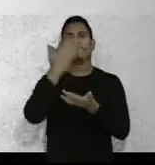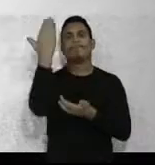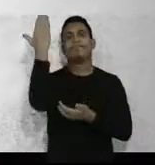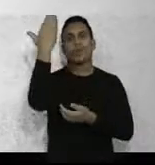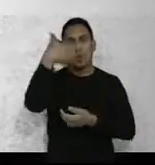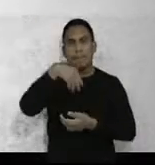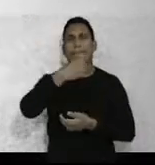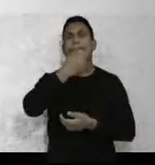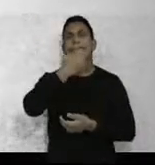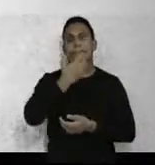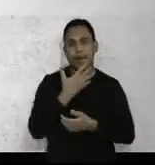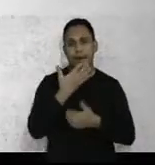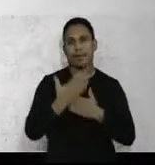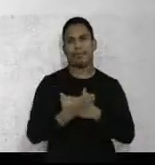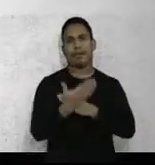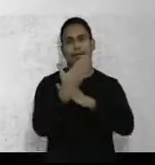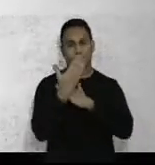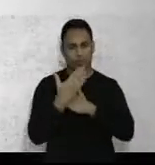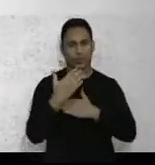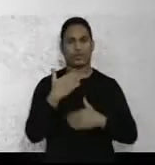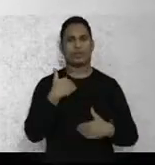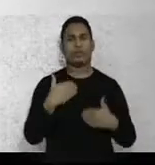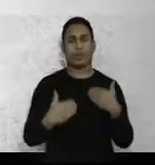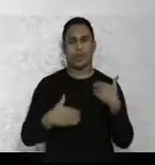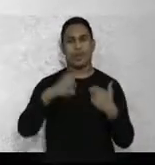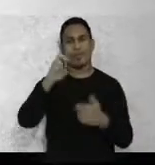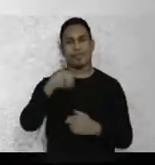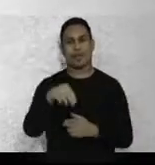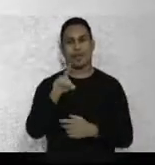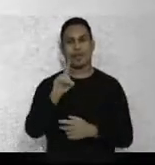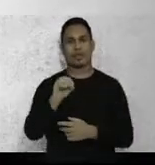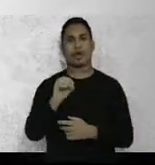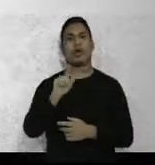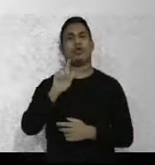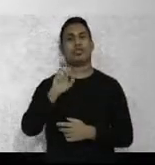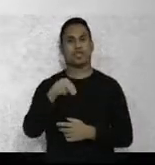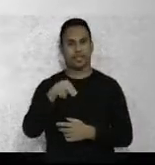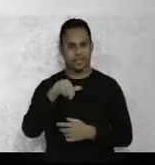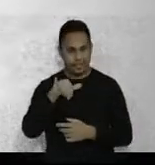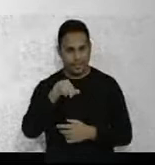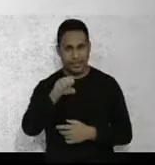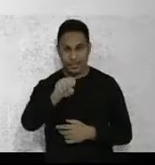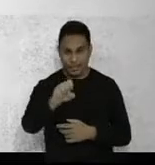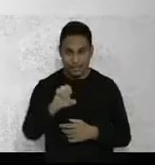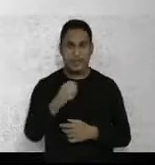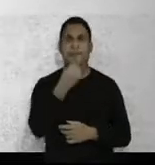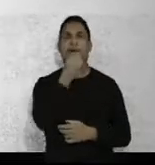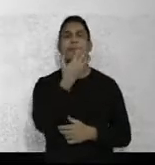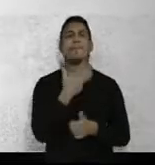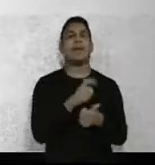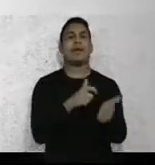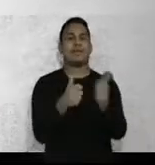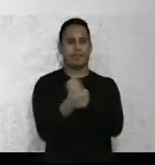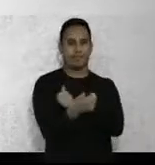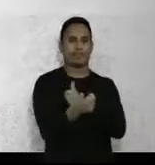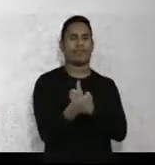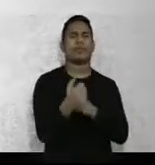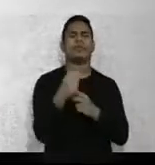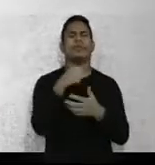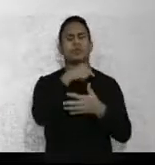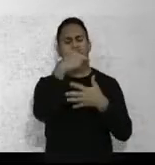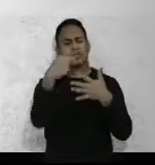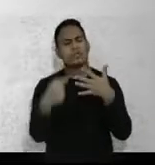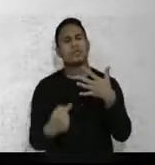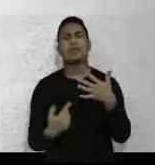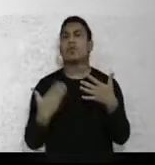efeitos ergogênicos? São efeitos de melhora de performance. E quais são esses 5 suplementos? Exatamente esses que eu trouxe aqui para